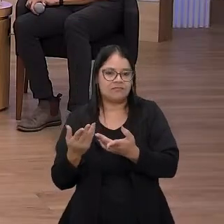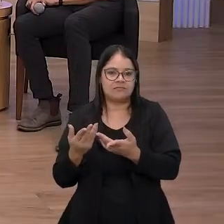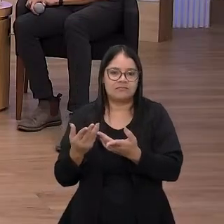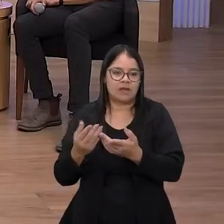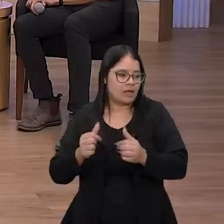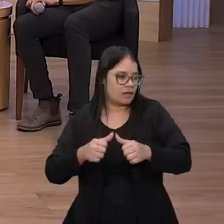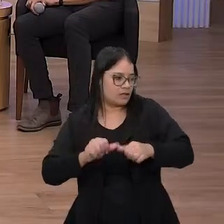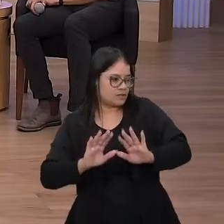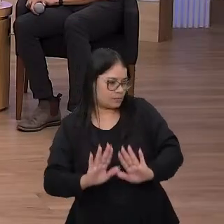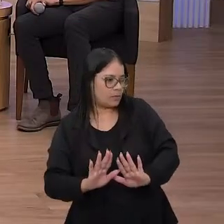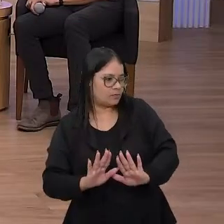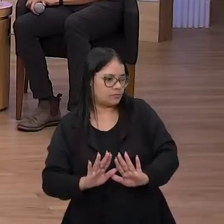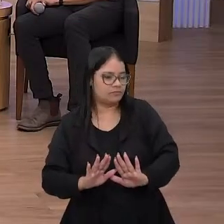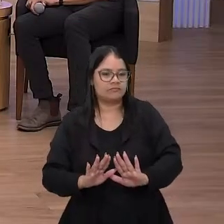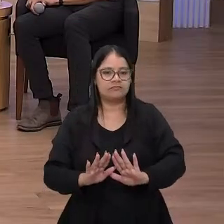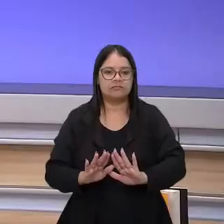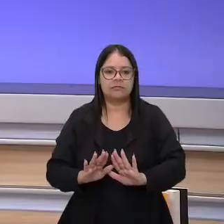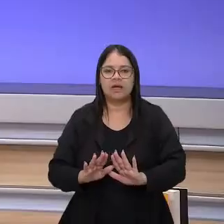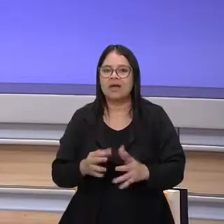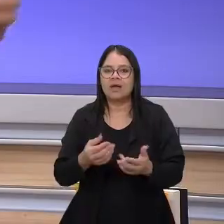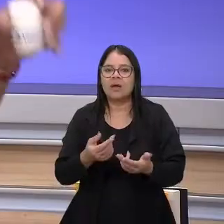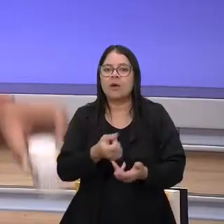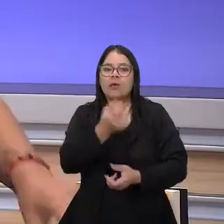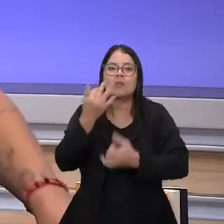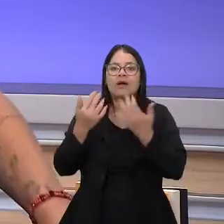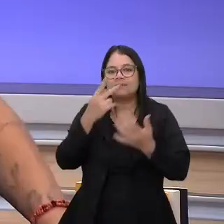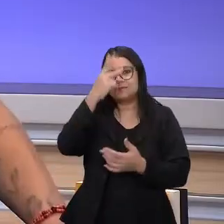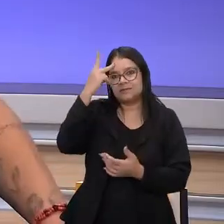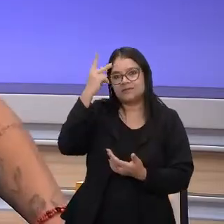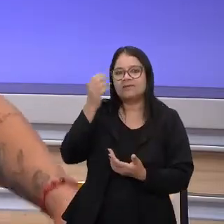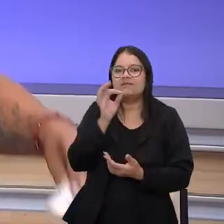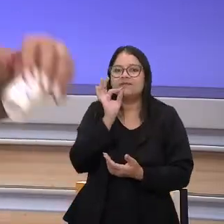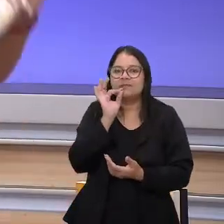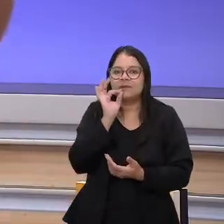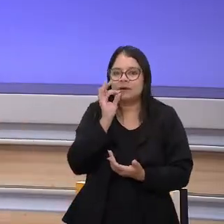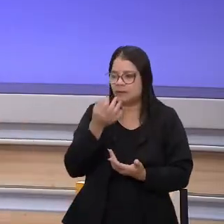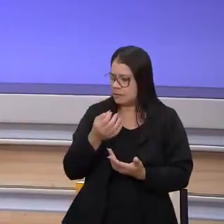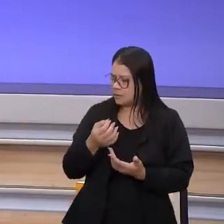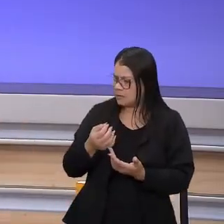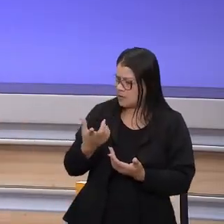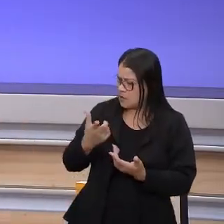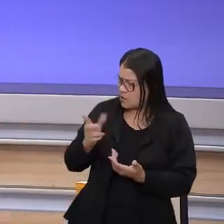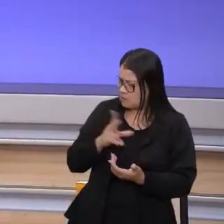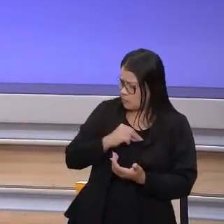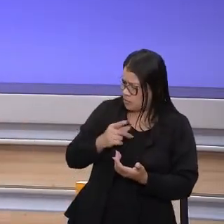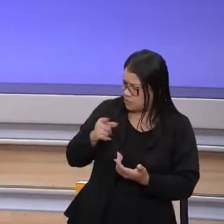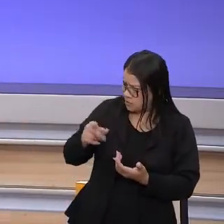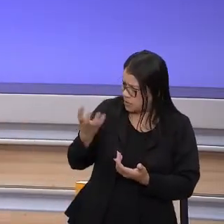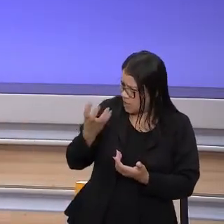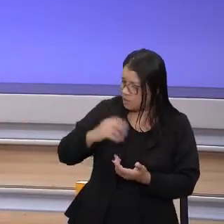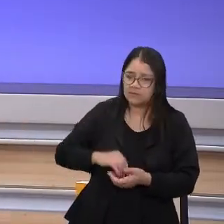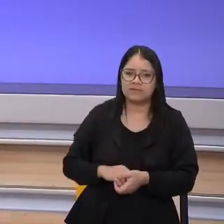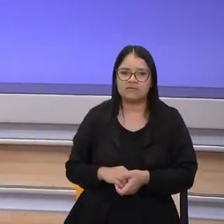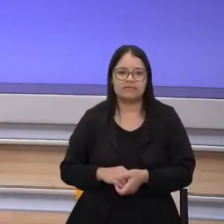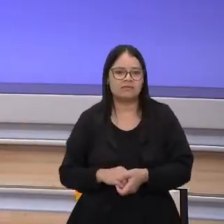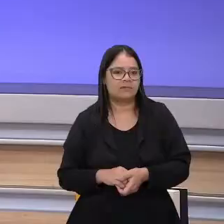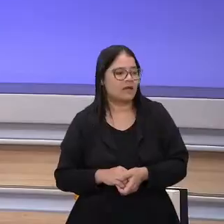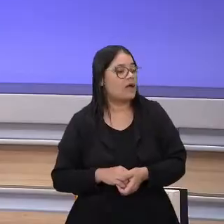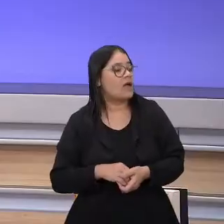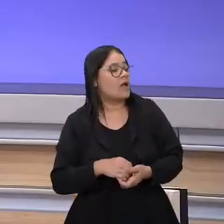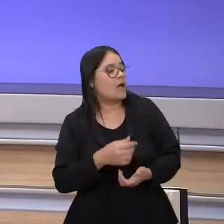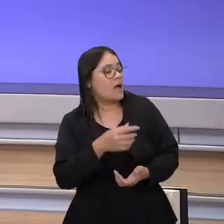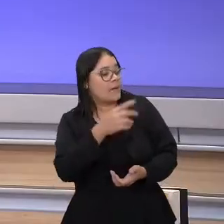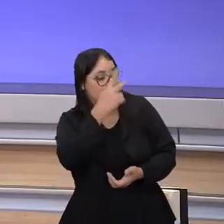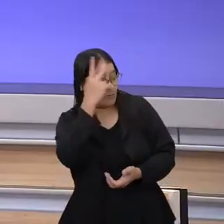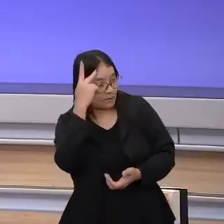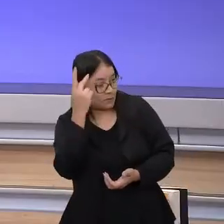disponíveis. Muitas pessoas que fumam chegam e perguntam, nossa, o que é isso? Aí nós falamos, são para fumantes que